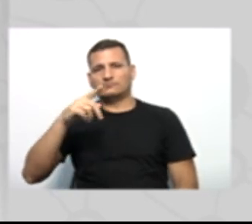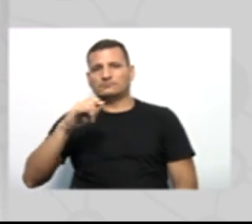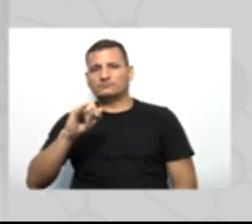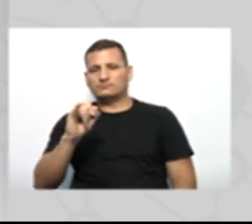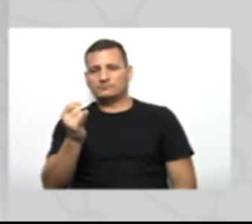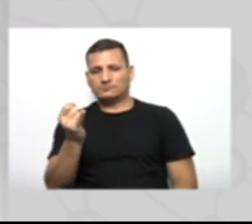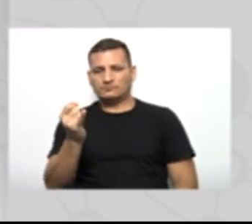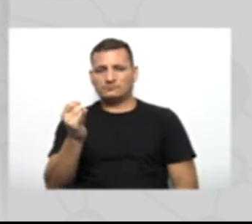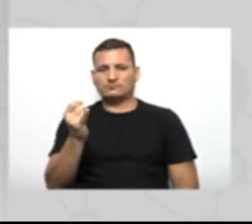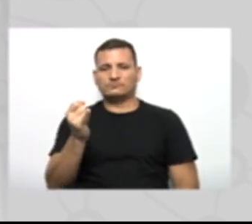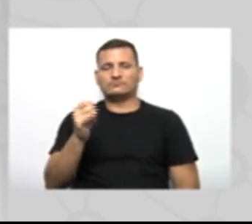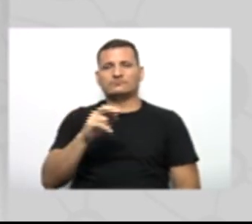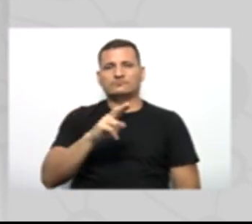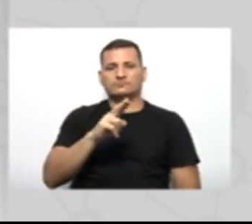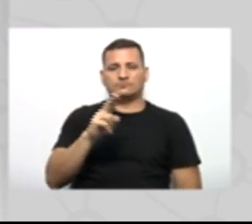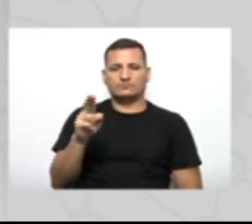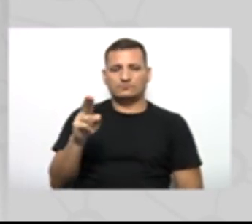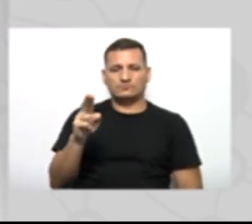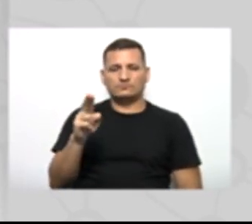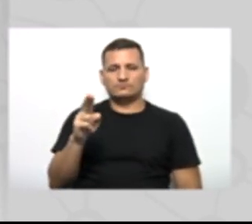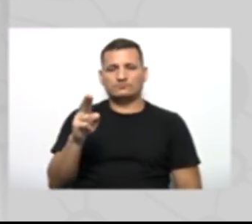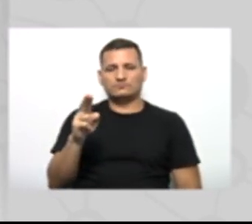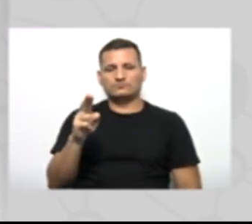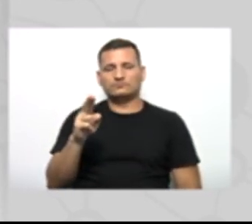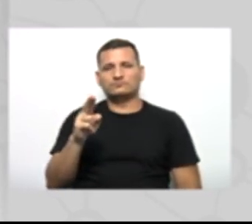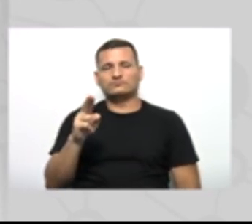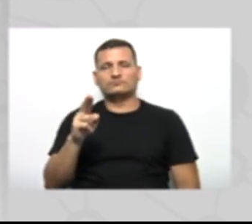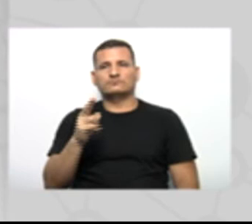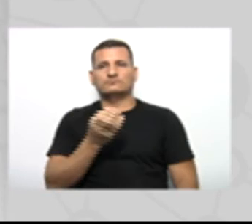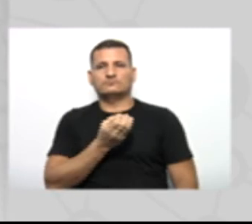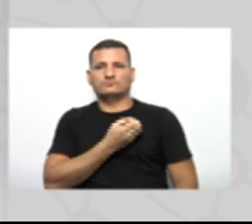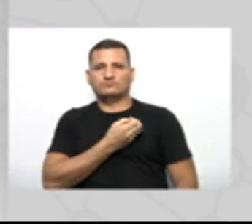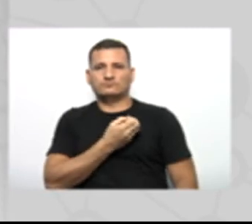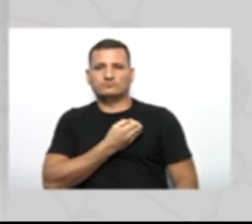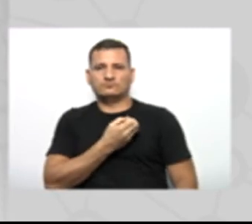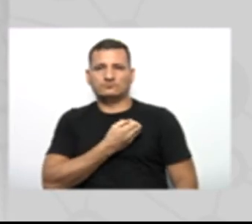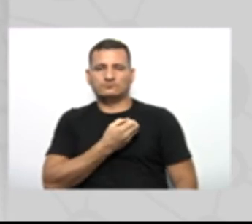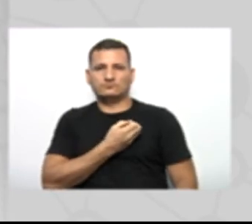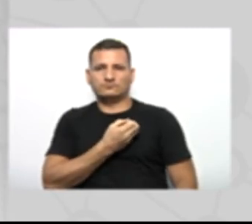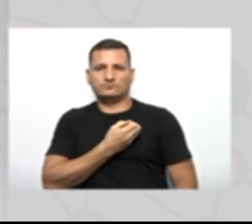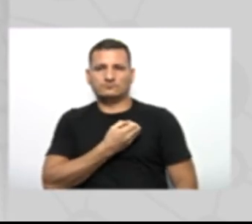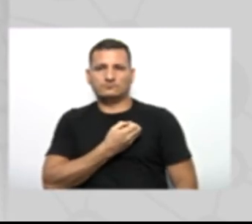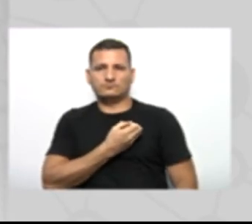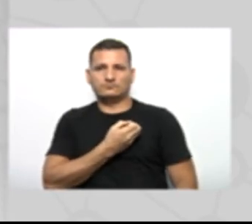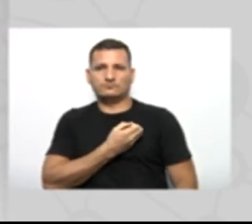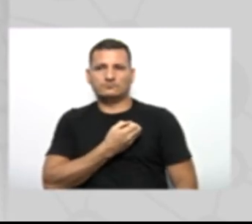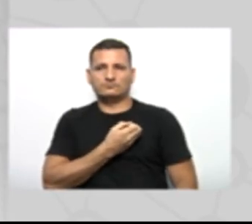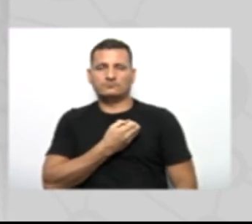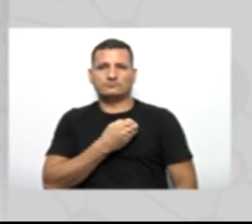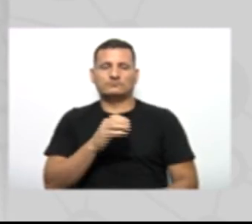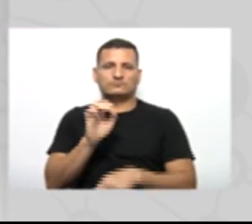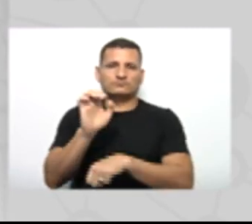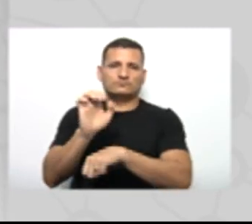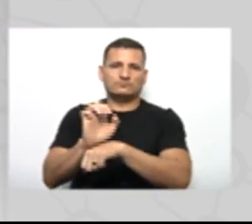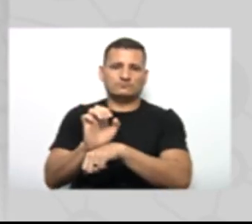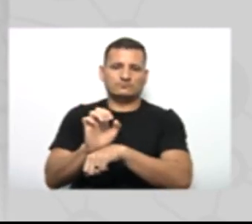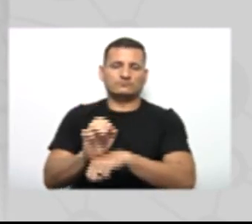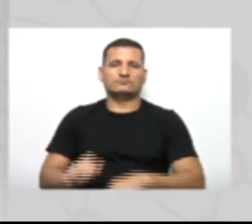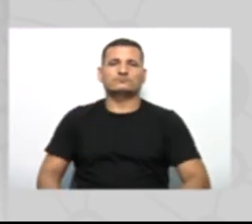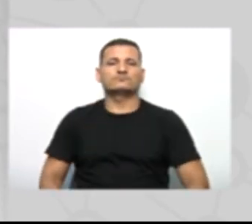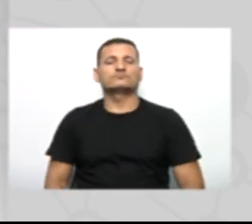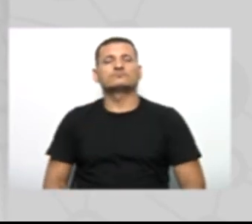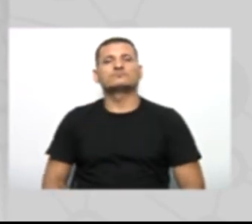classe pessoa jurídica também vai ter nome, endereço, telefone, CNPJ, nome fantasia e